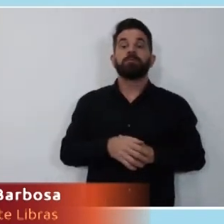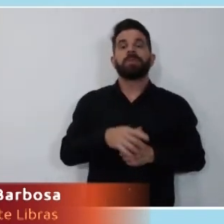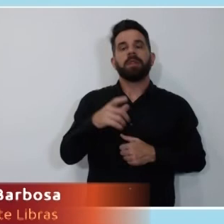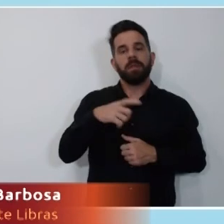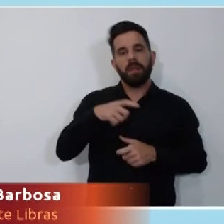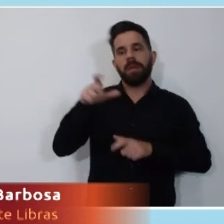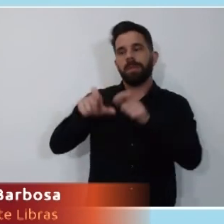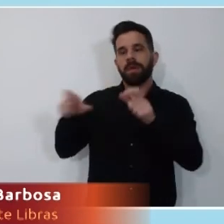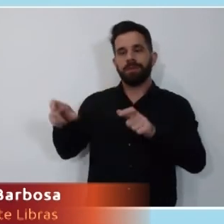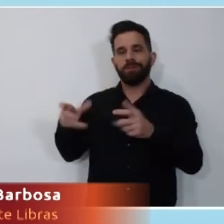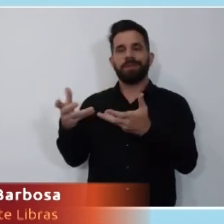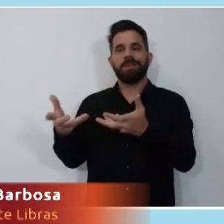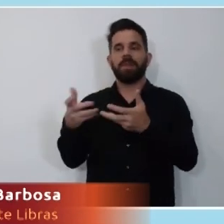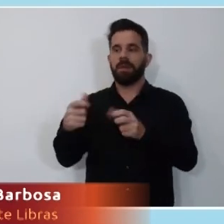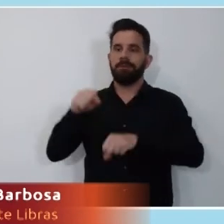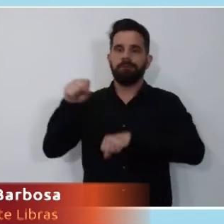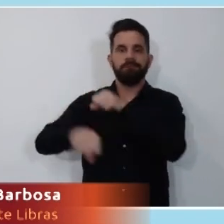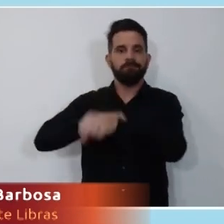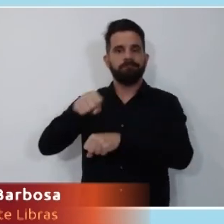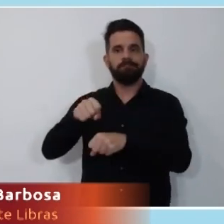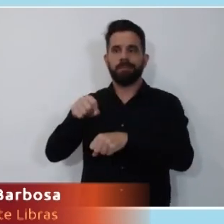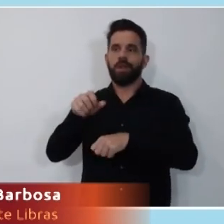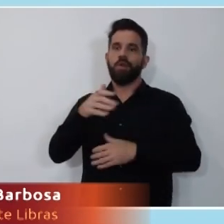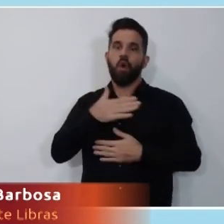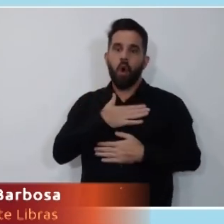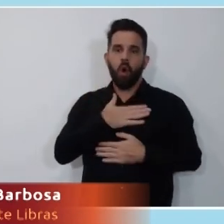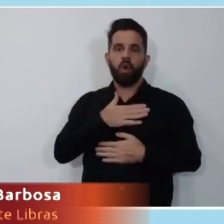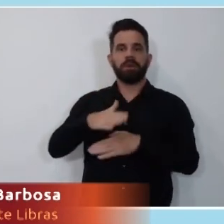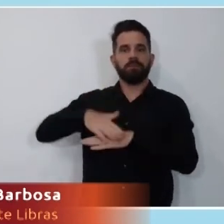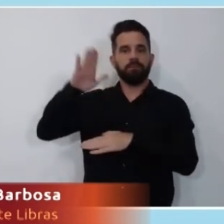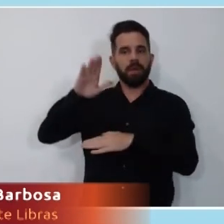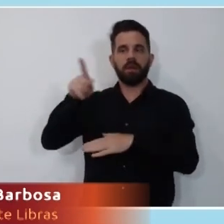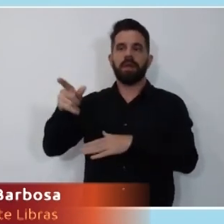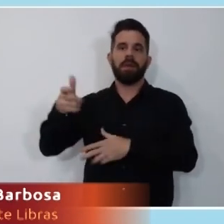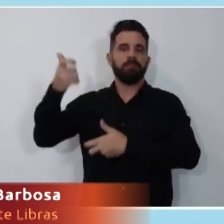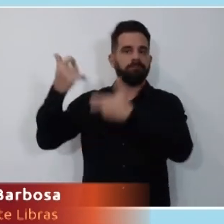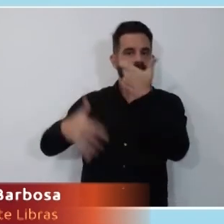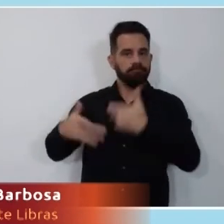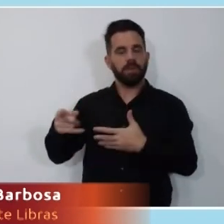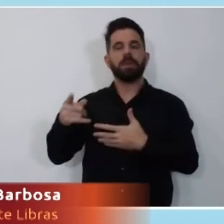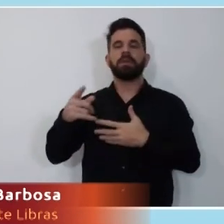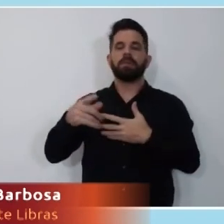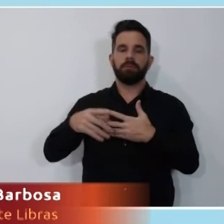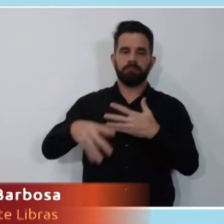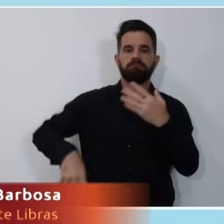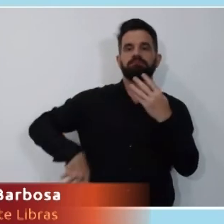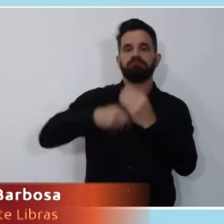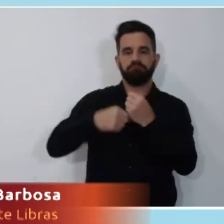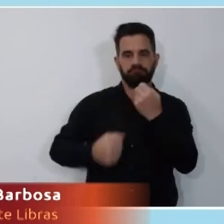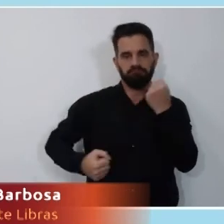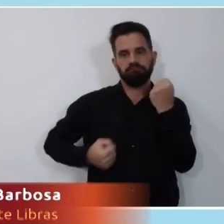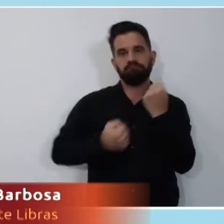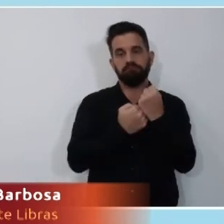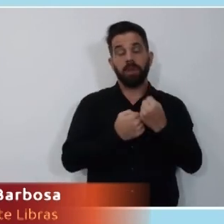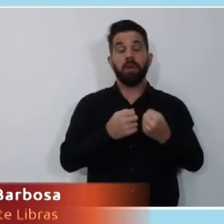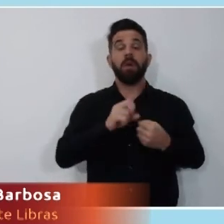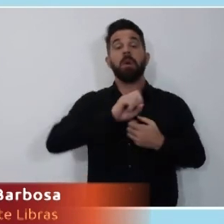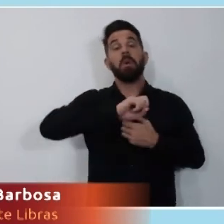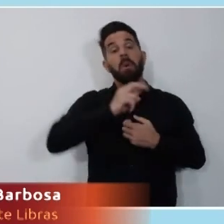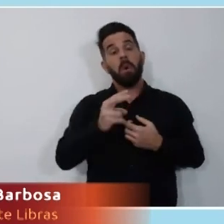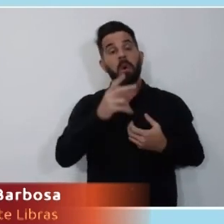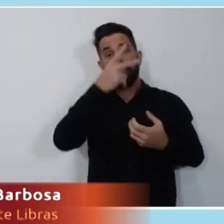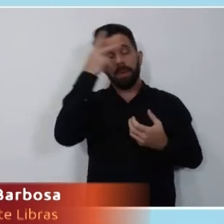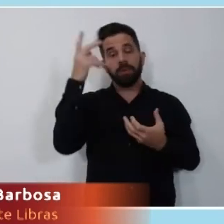pedal, querem discutir mais o cicloviário. Tem pessoas que querem falar, olha, eu quero discutir mais as condições para os idosos. Então, vamos